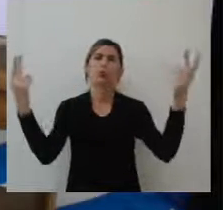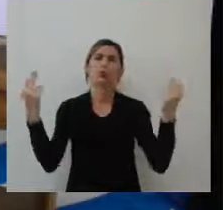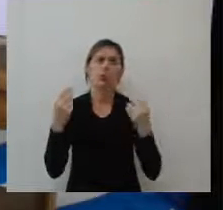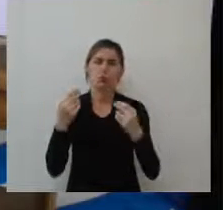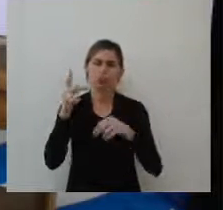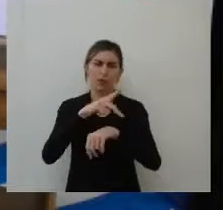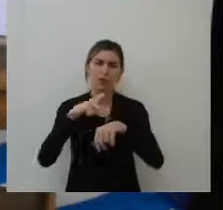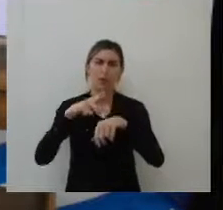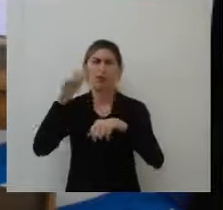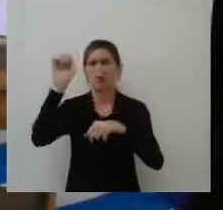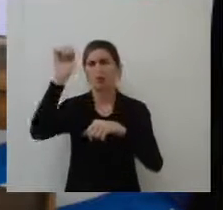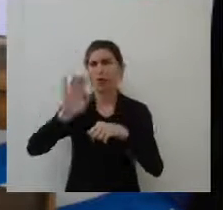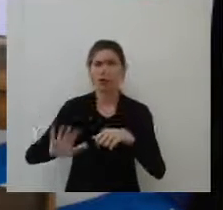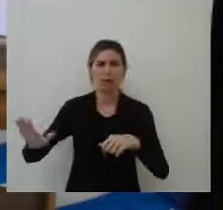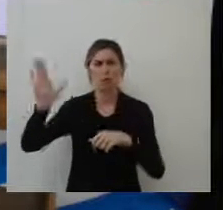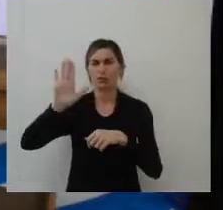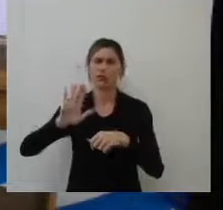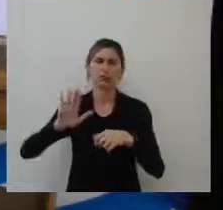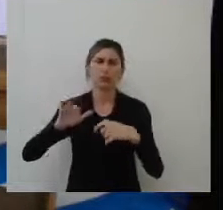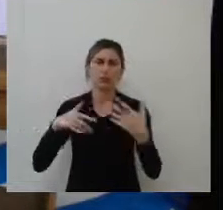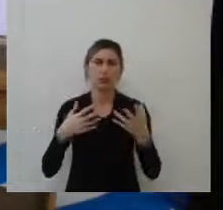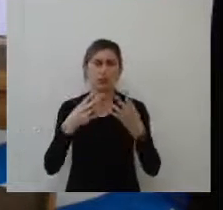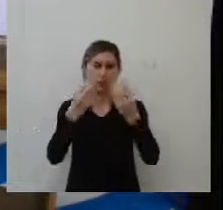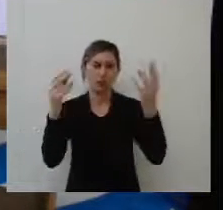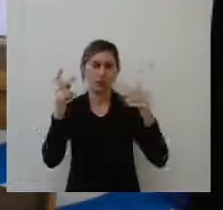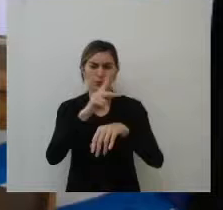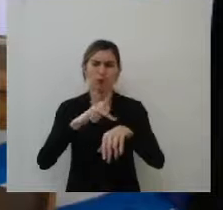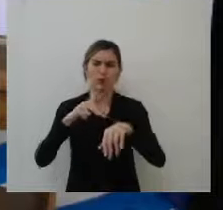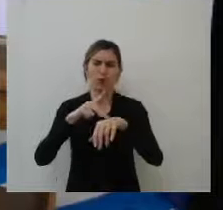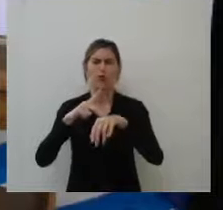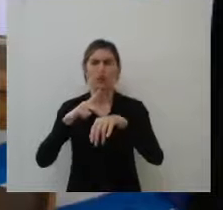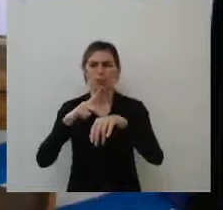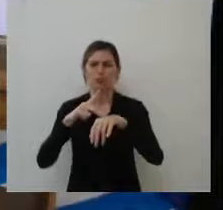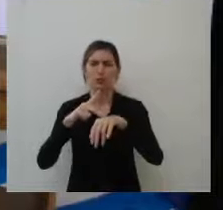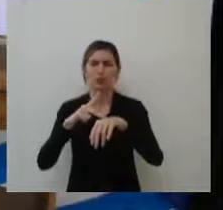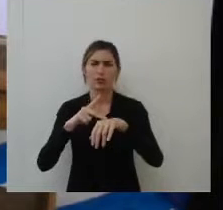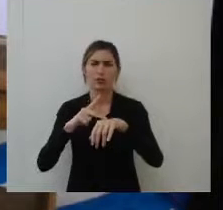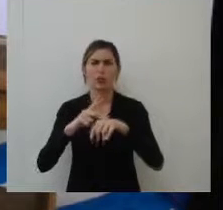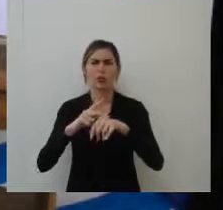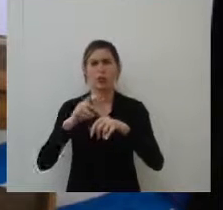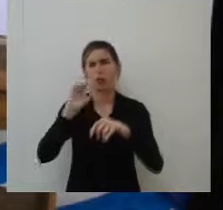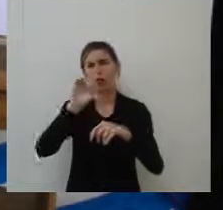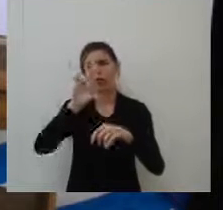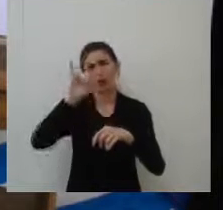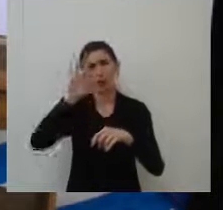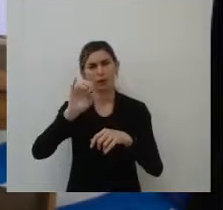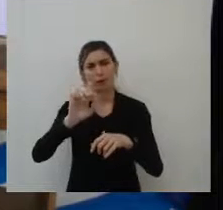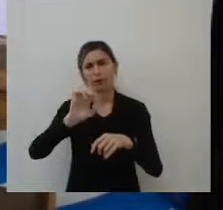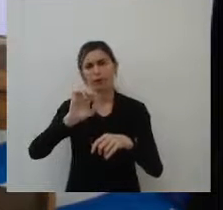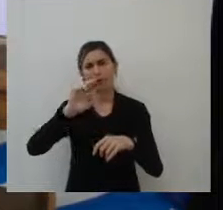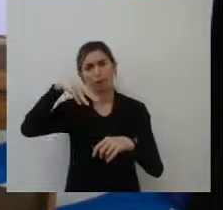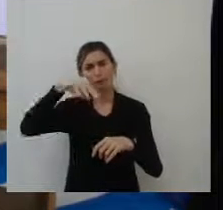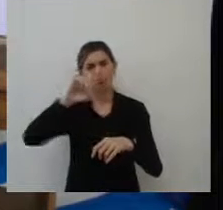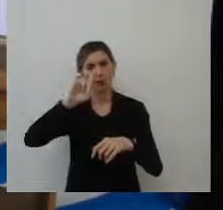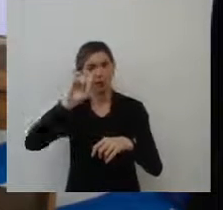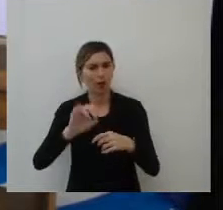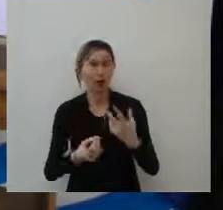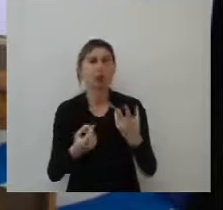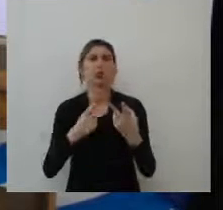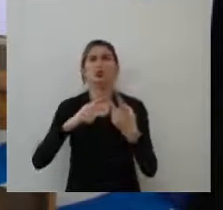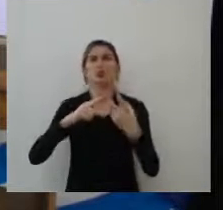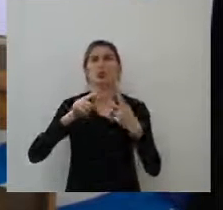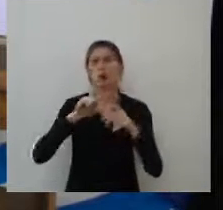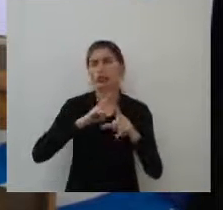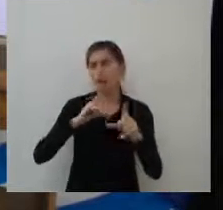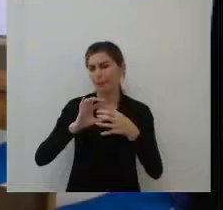países da Ásia, tá? Como muitos países do continente do Oriente Médio, na região do Oriente Médio, a gente tem aí